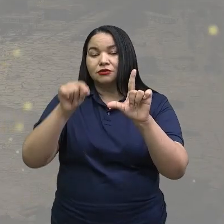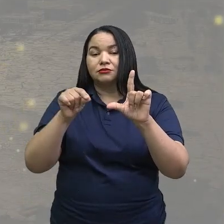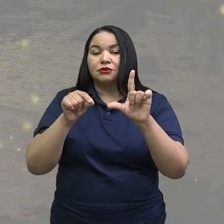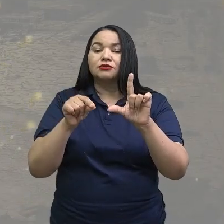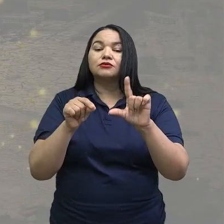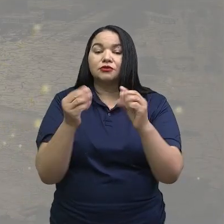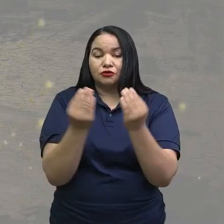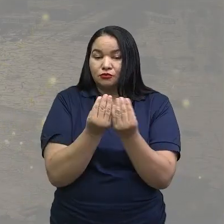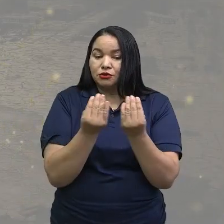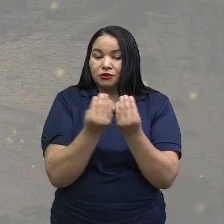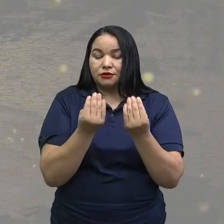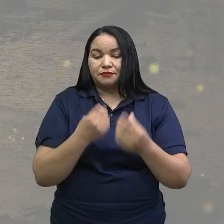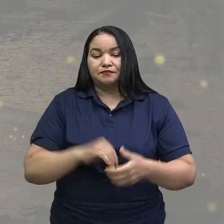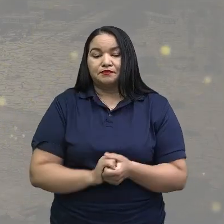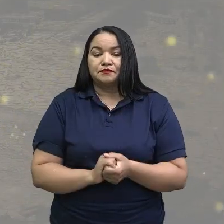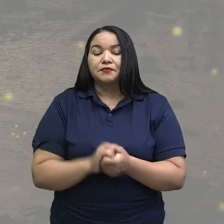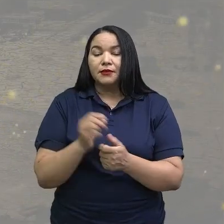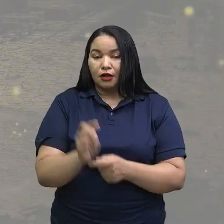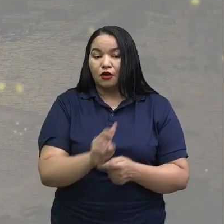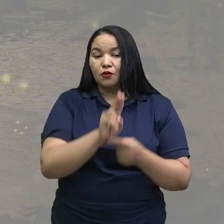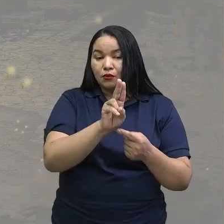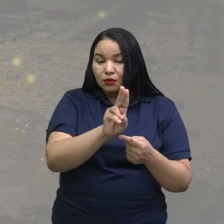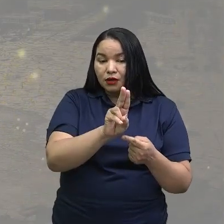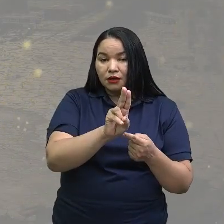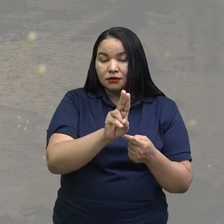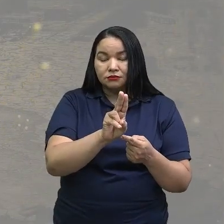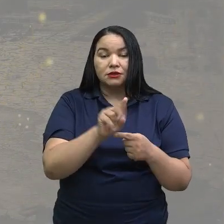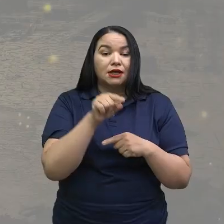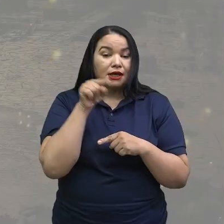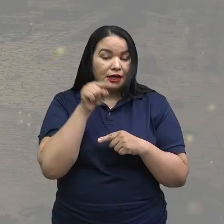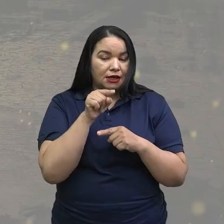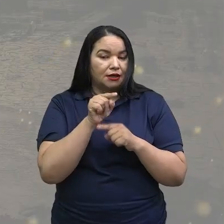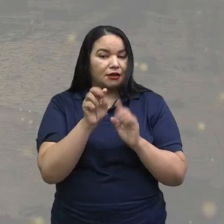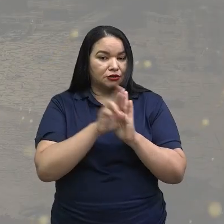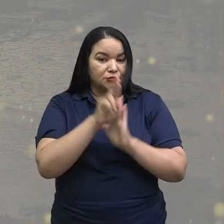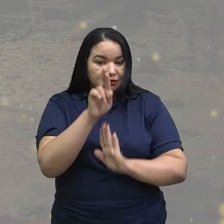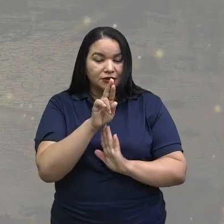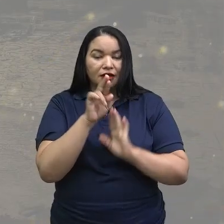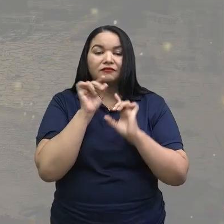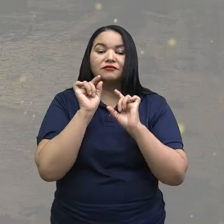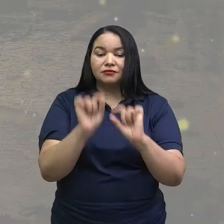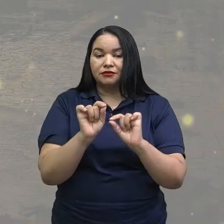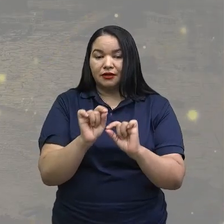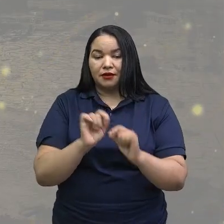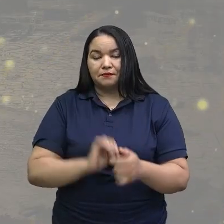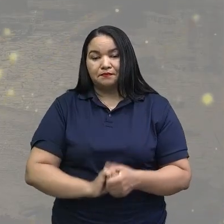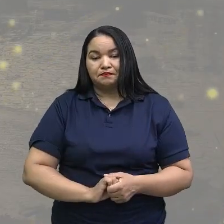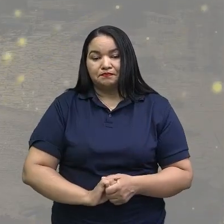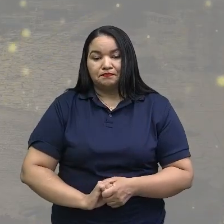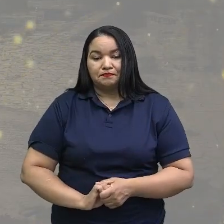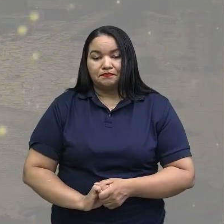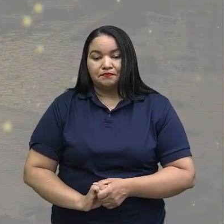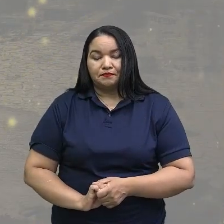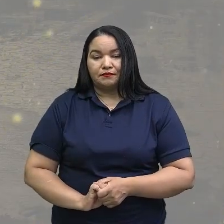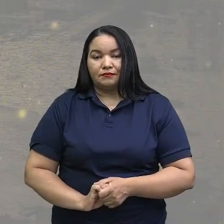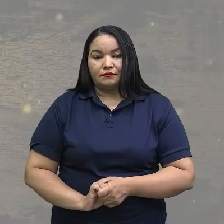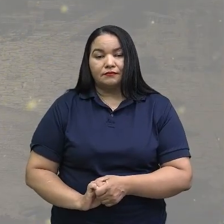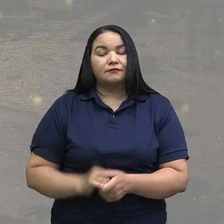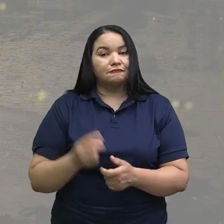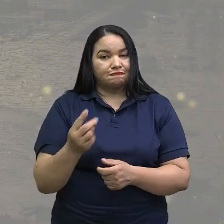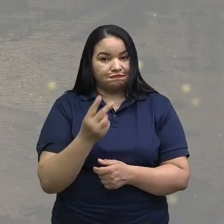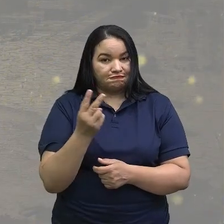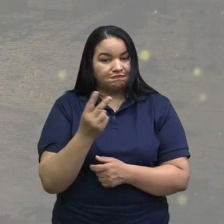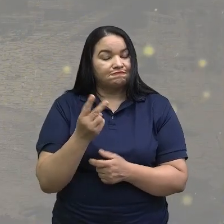tá? E o urânio, né, é esse responsável justamente por essas duas, né, coisas